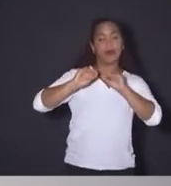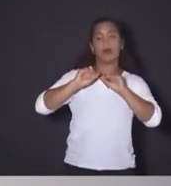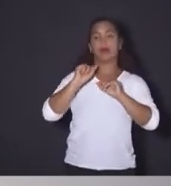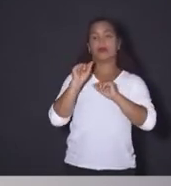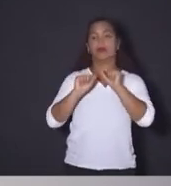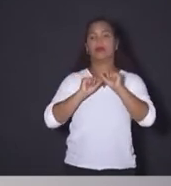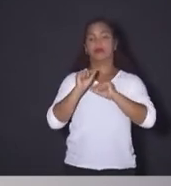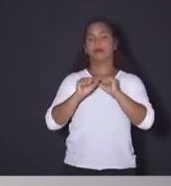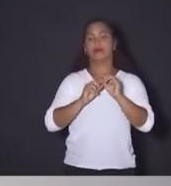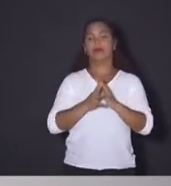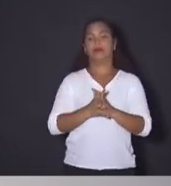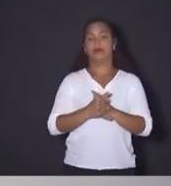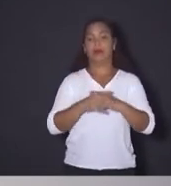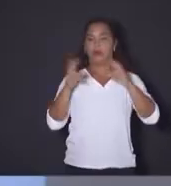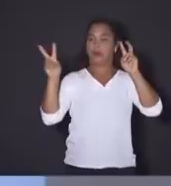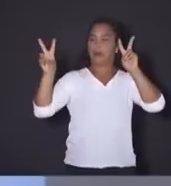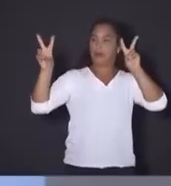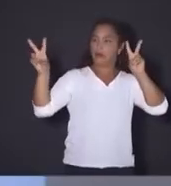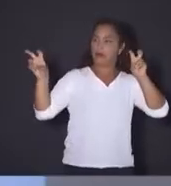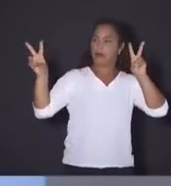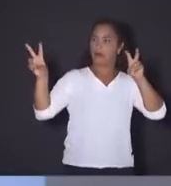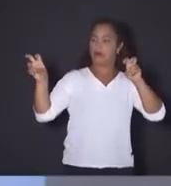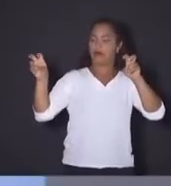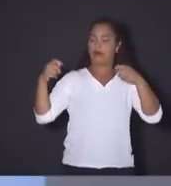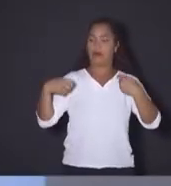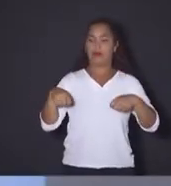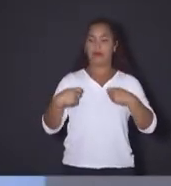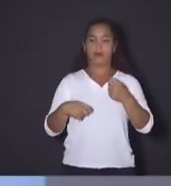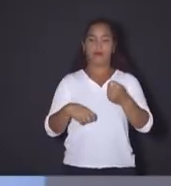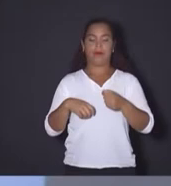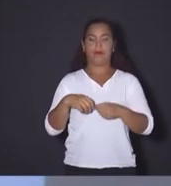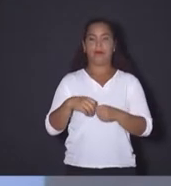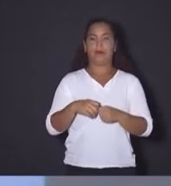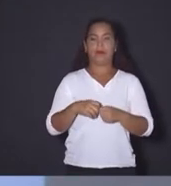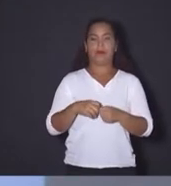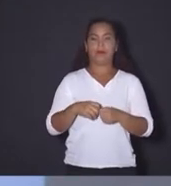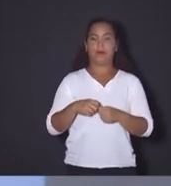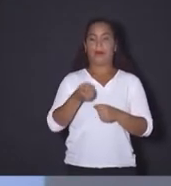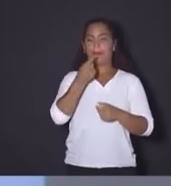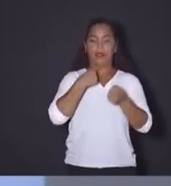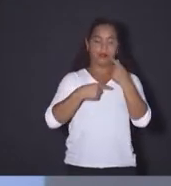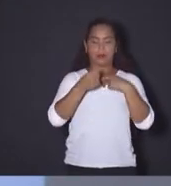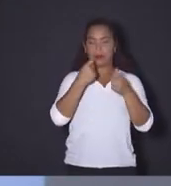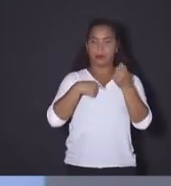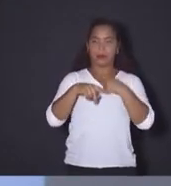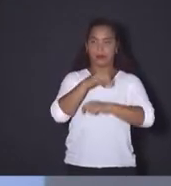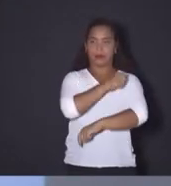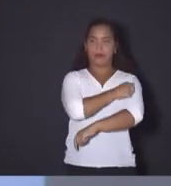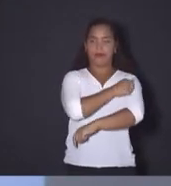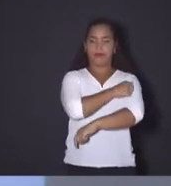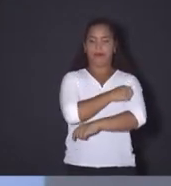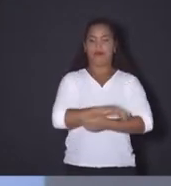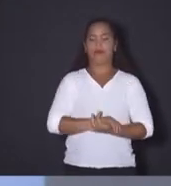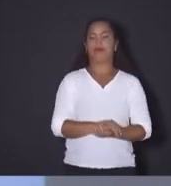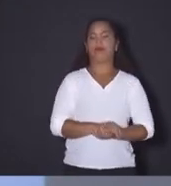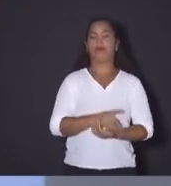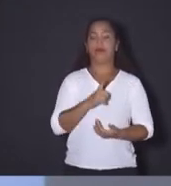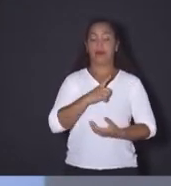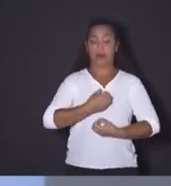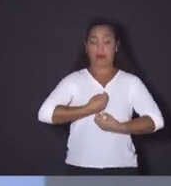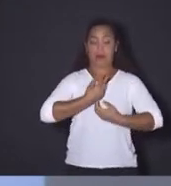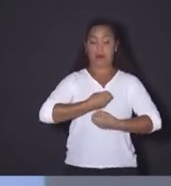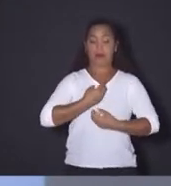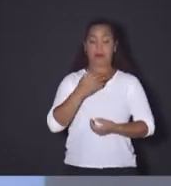gente faz uma paráfrase no fórum sobre medicalização da educação da sociedade uma paráfrase de uma poesia é do arnaldo antunes